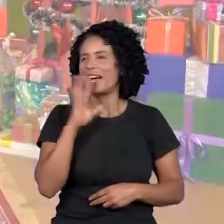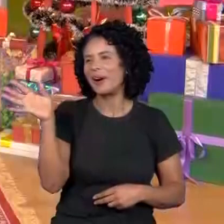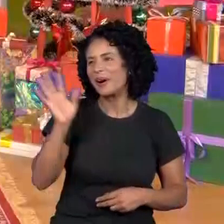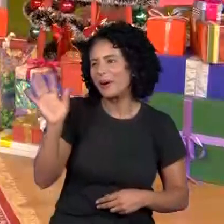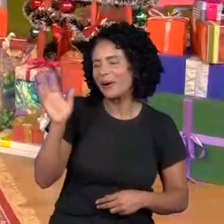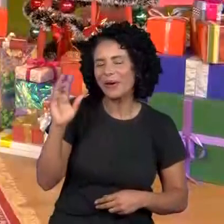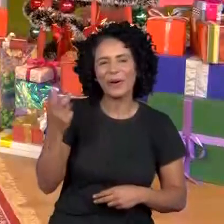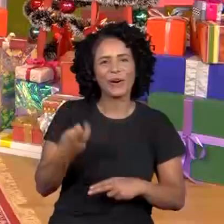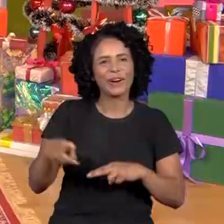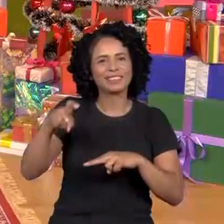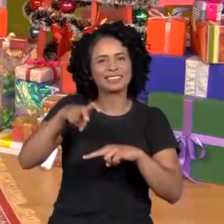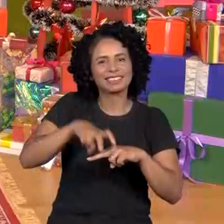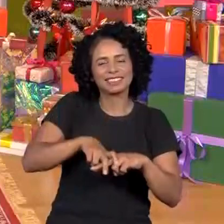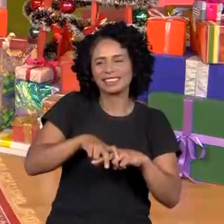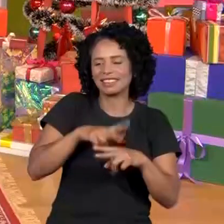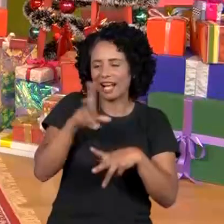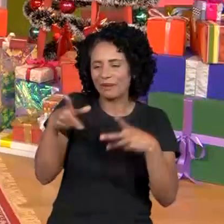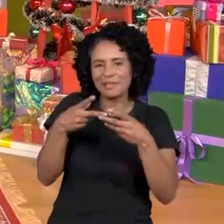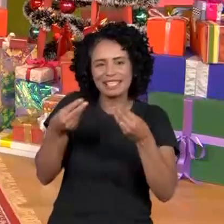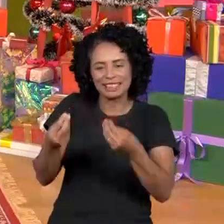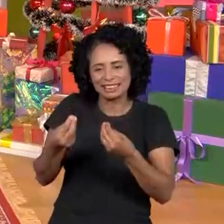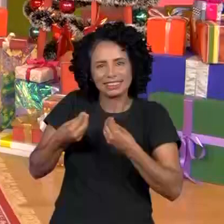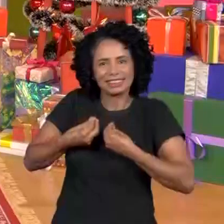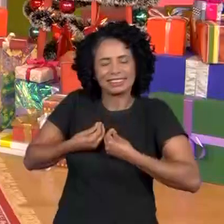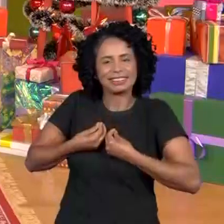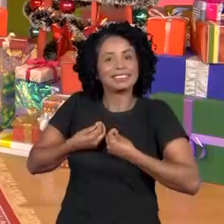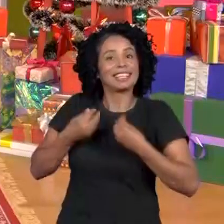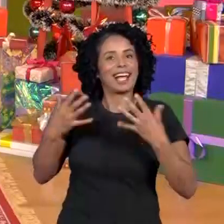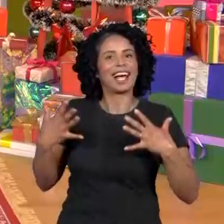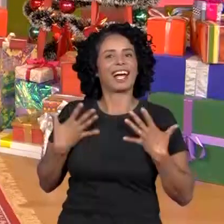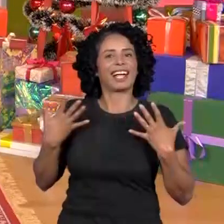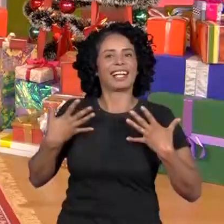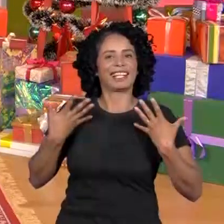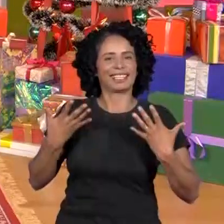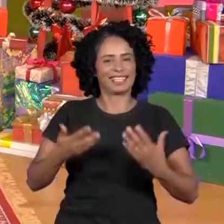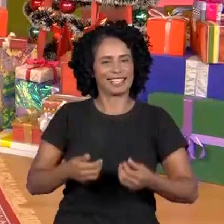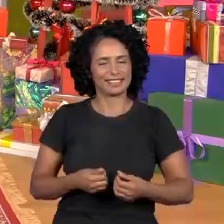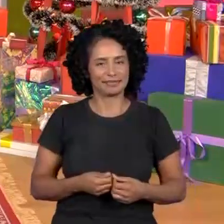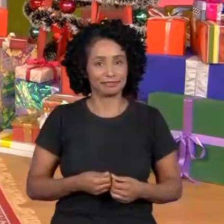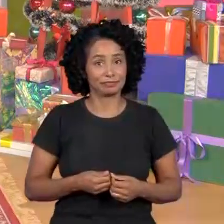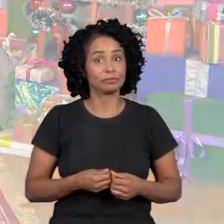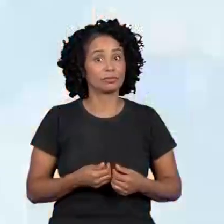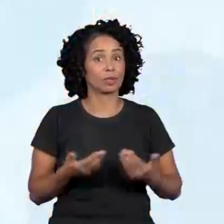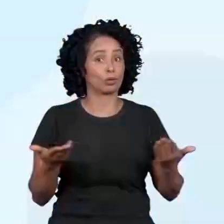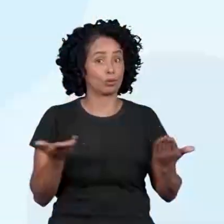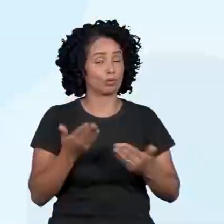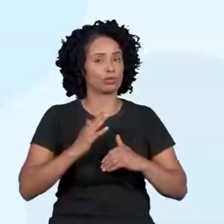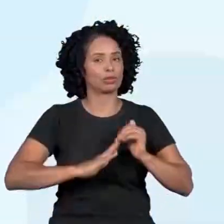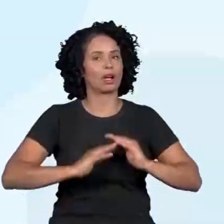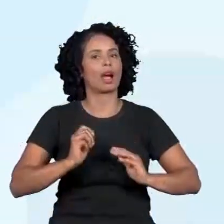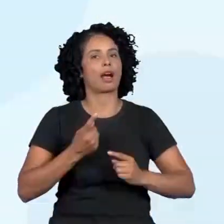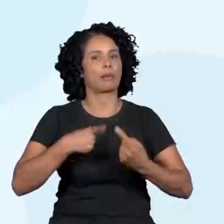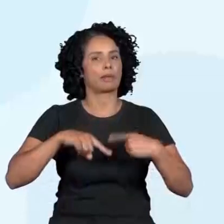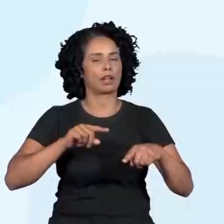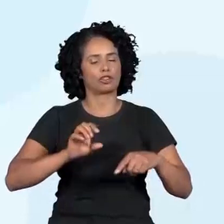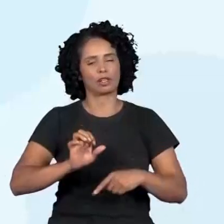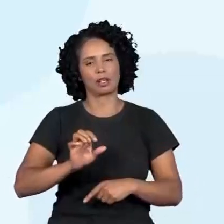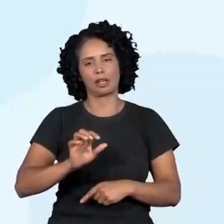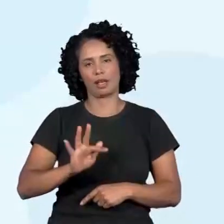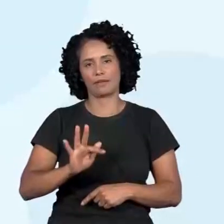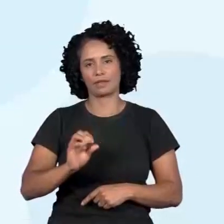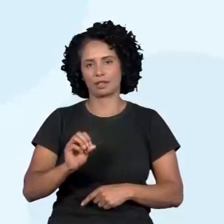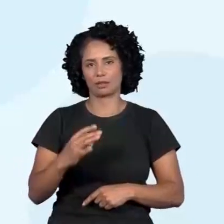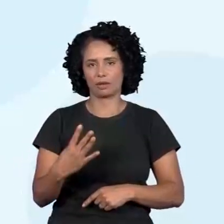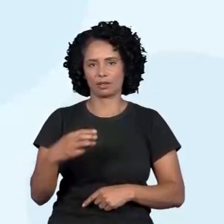Noel, para trazer aí essa alegria para a gente. Nós vamos trabalhar com a habilidade